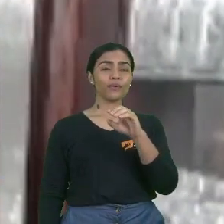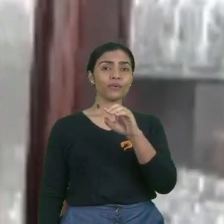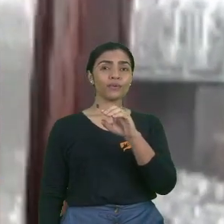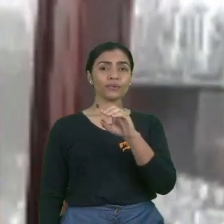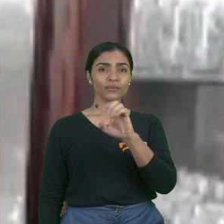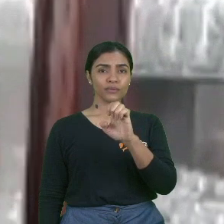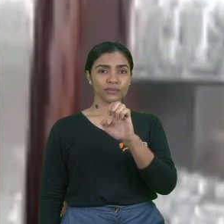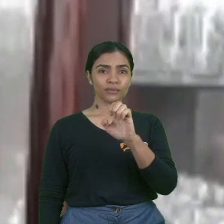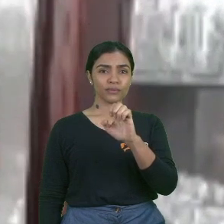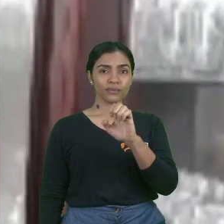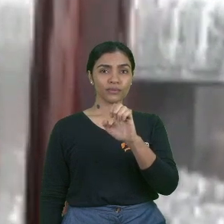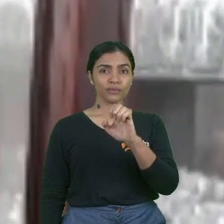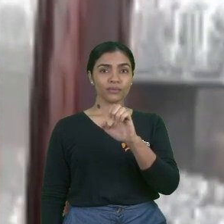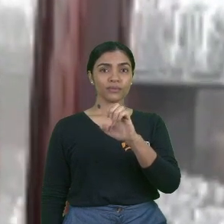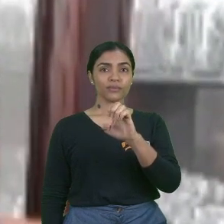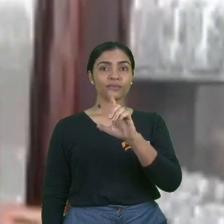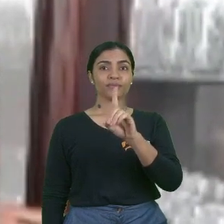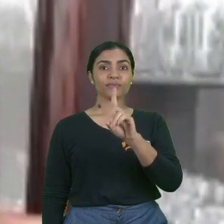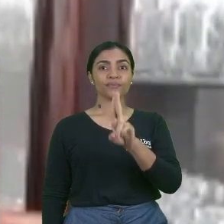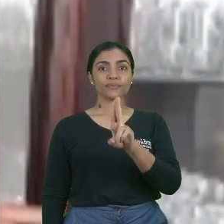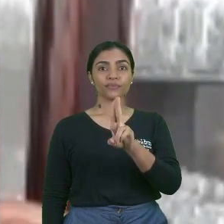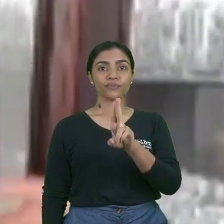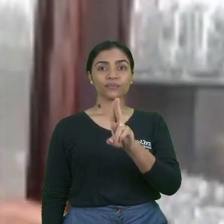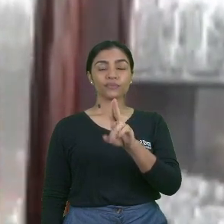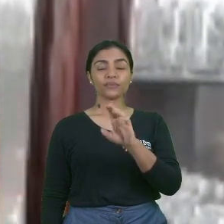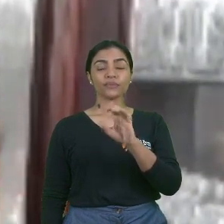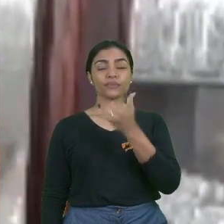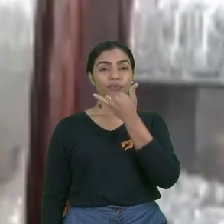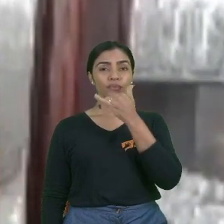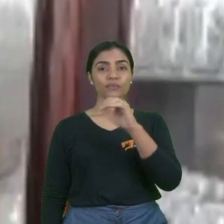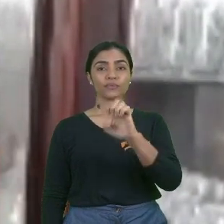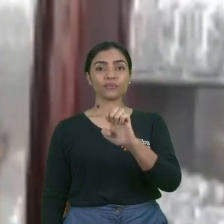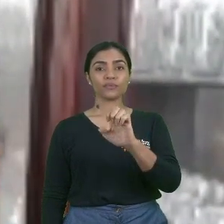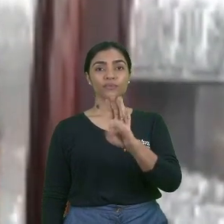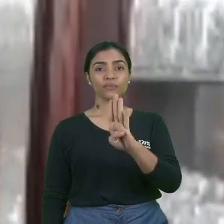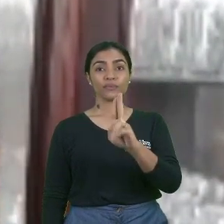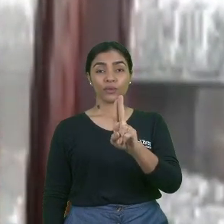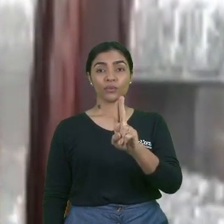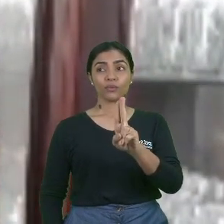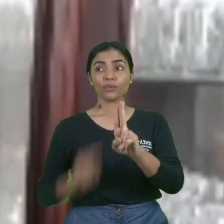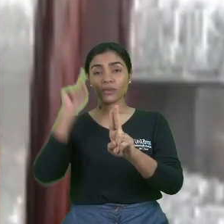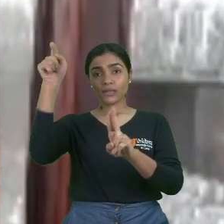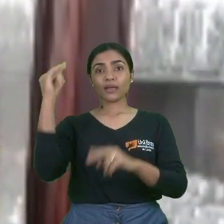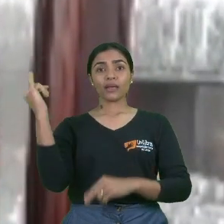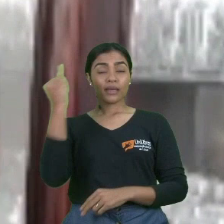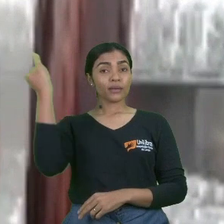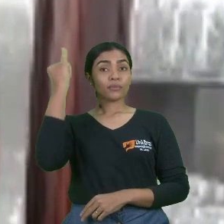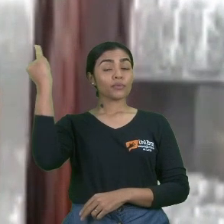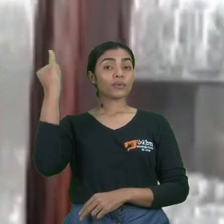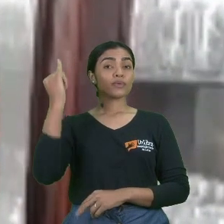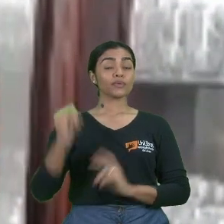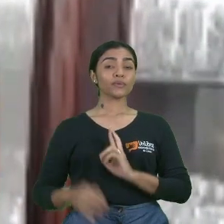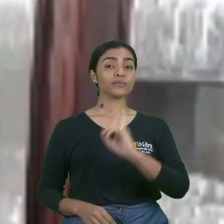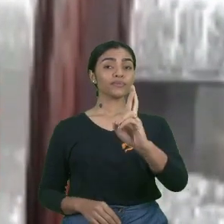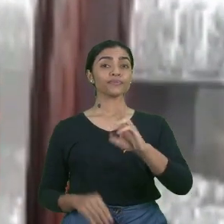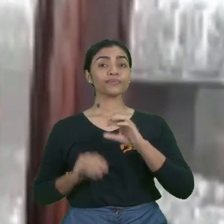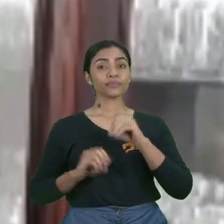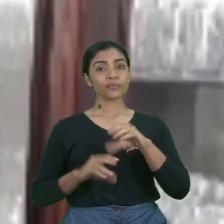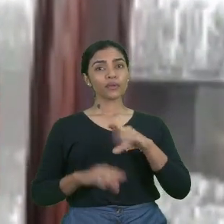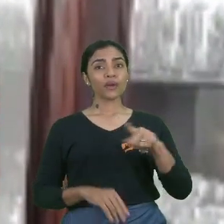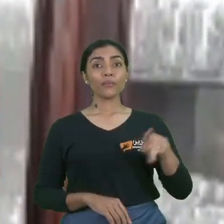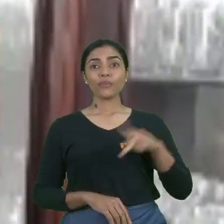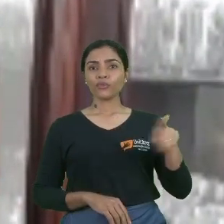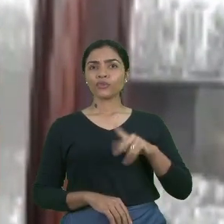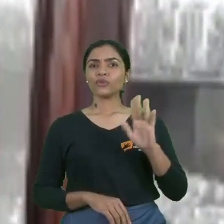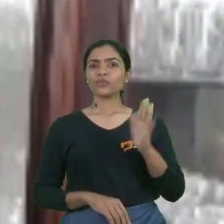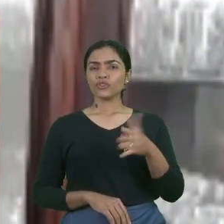que tava faltando lindo Aonde que tem uma pergunta importante educação os professores já